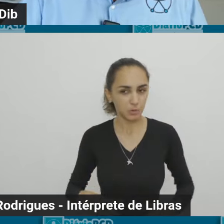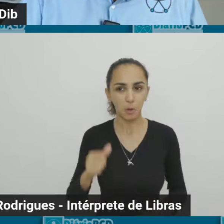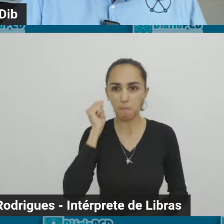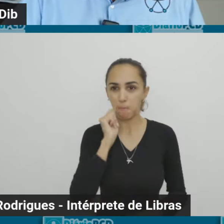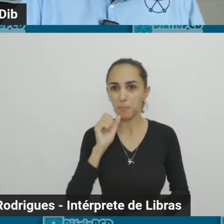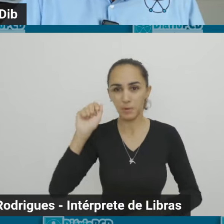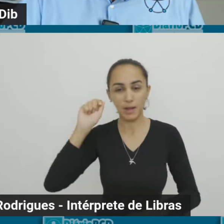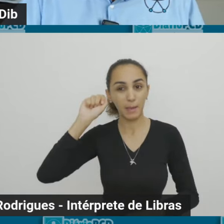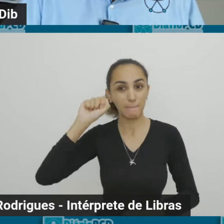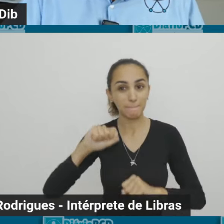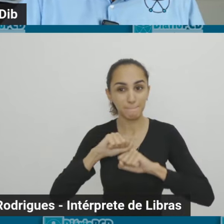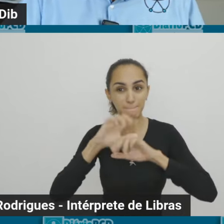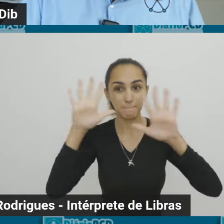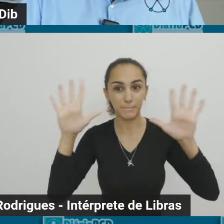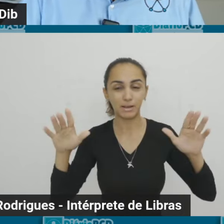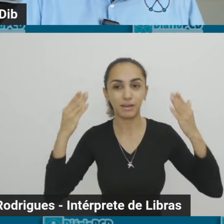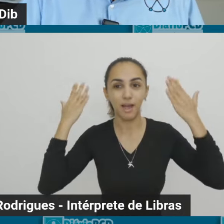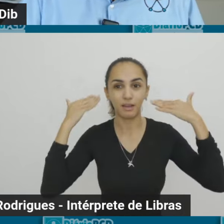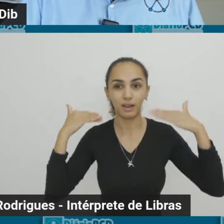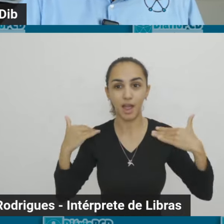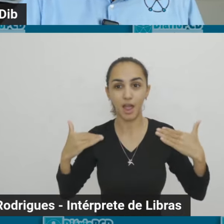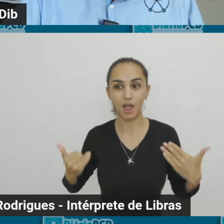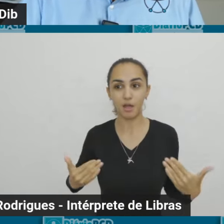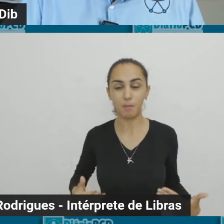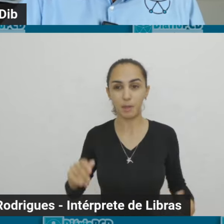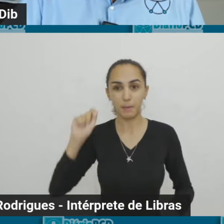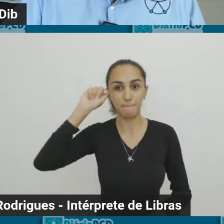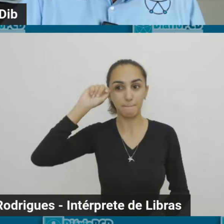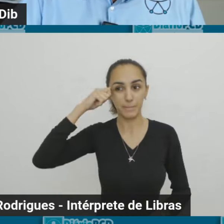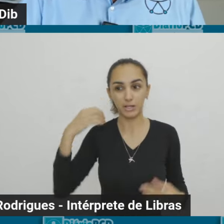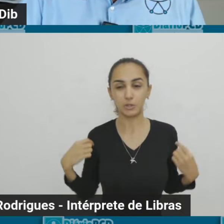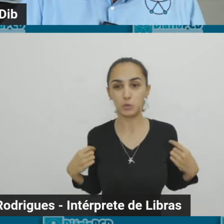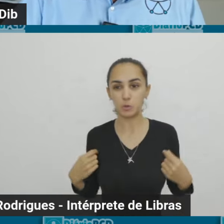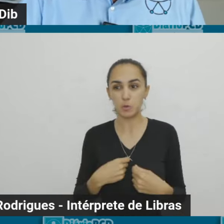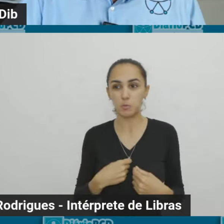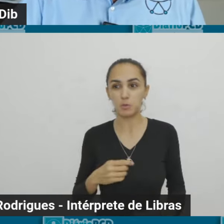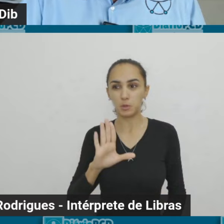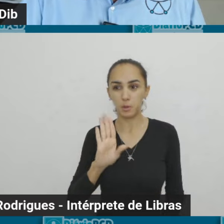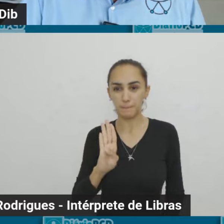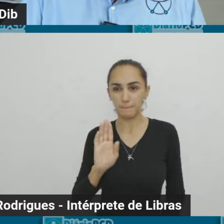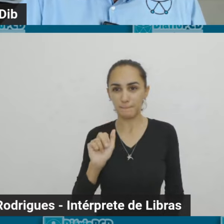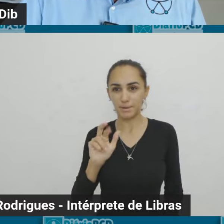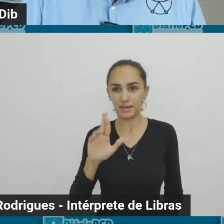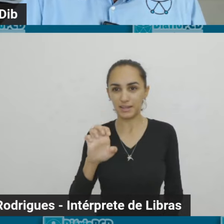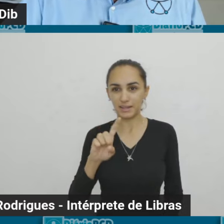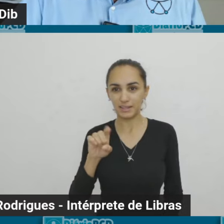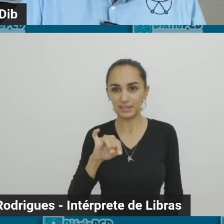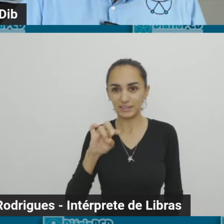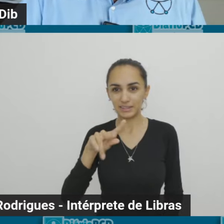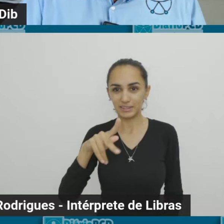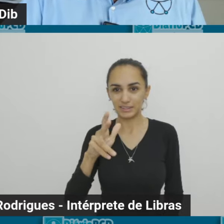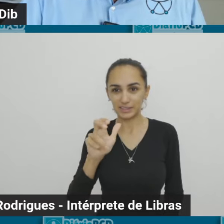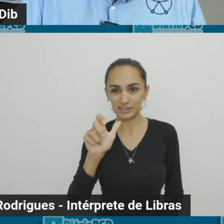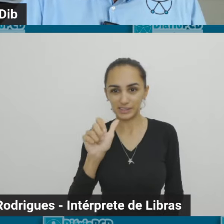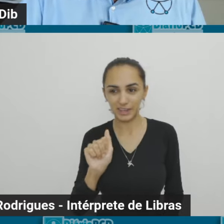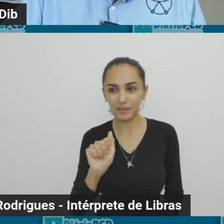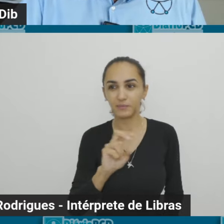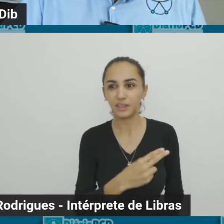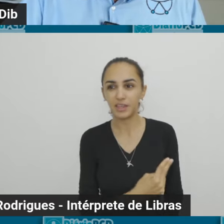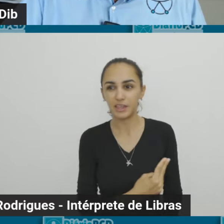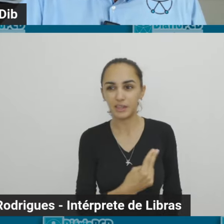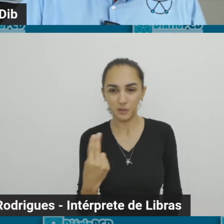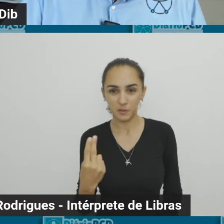longos, pretos, soltos. Estou vestindo uma camisa da Barezinha, que é o nome aqui que carinhosamente de